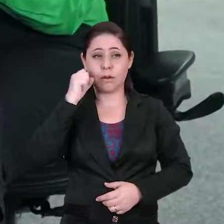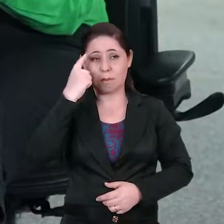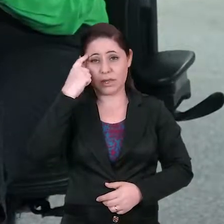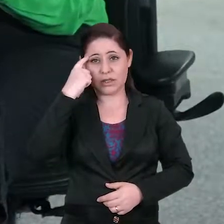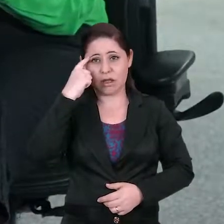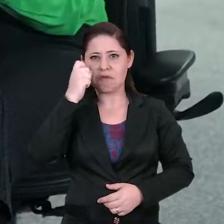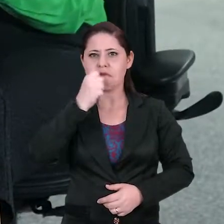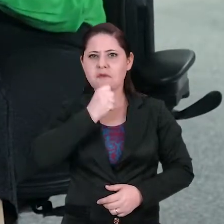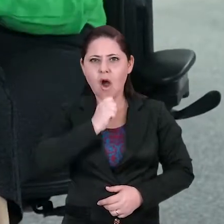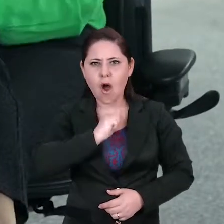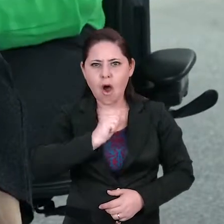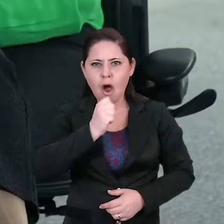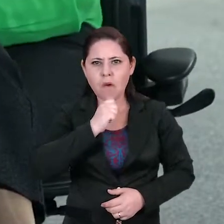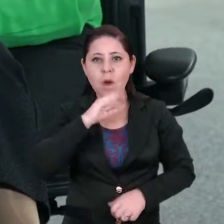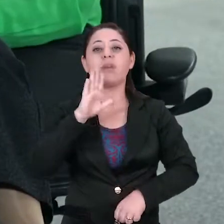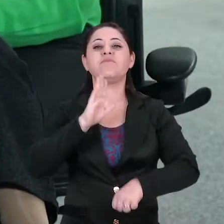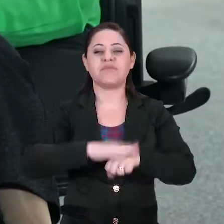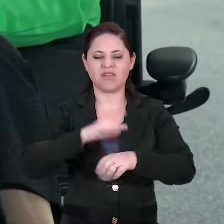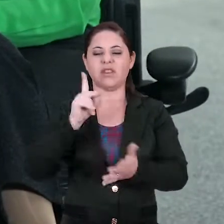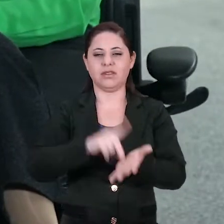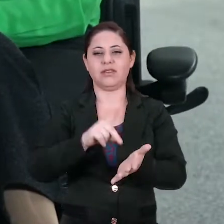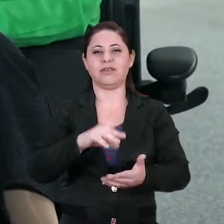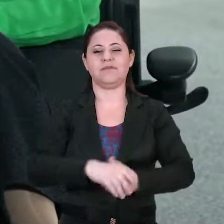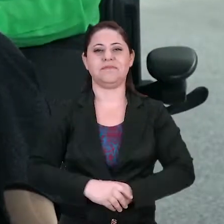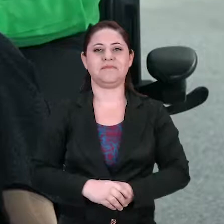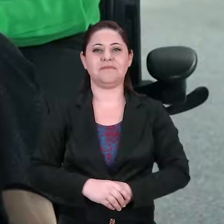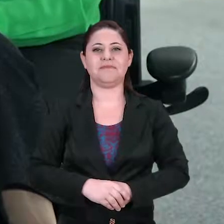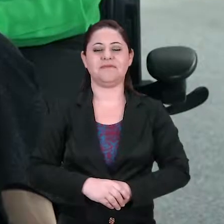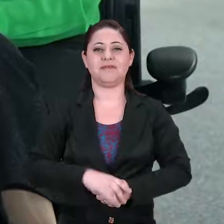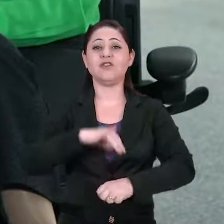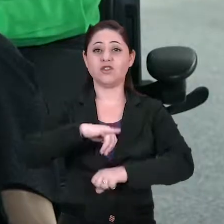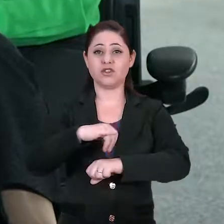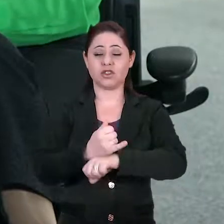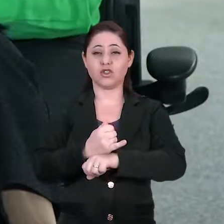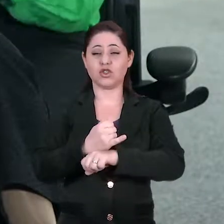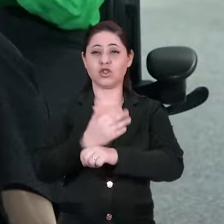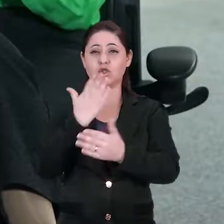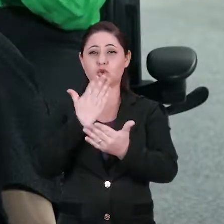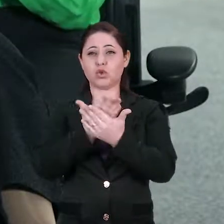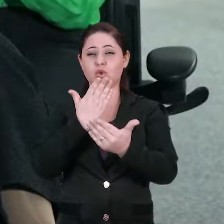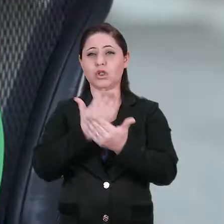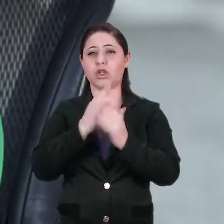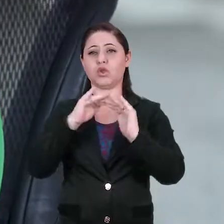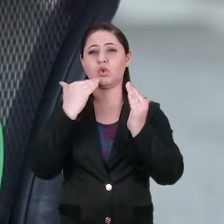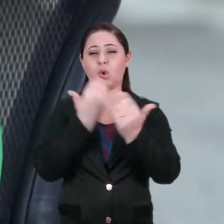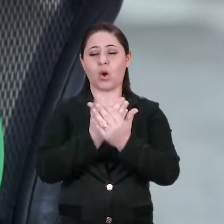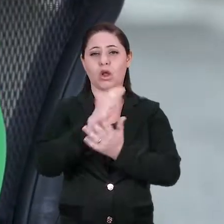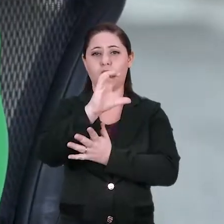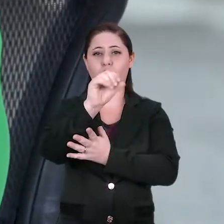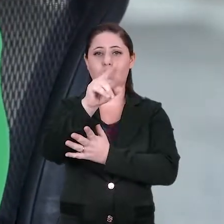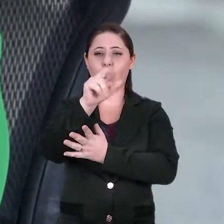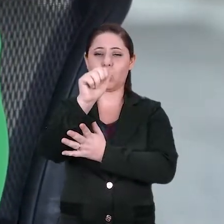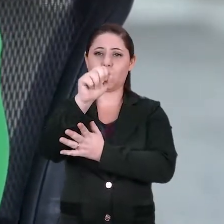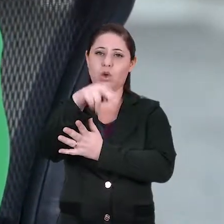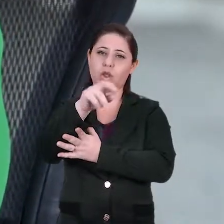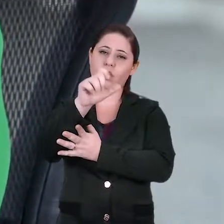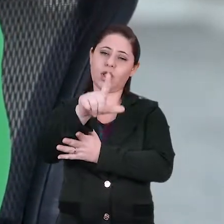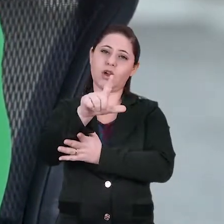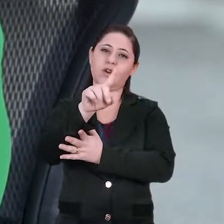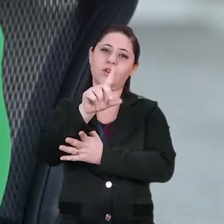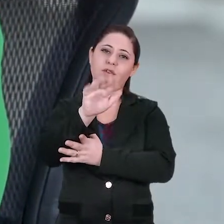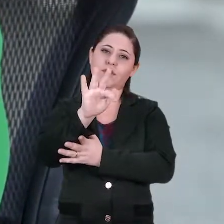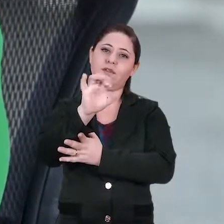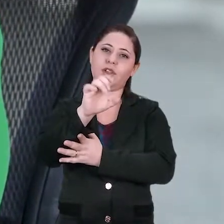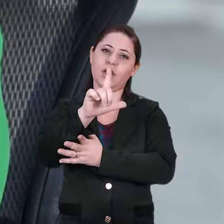sou muito velha. Não. Mas é isso mesmo. E em Jardim estudei no Coronel